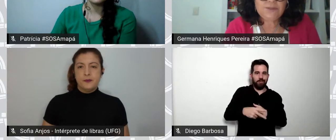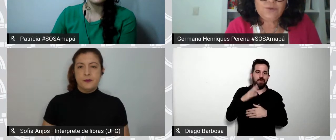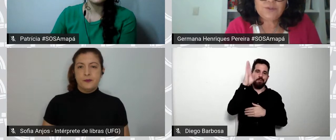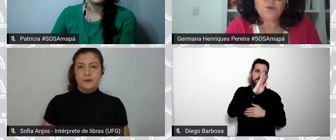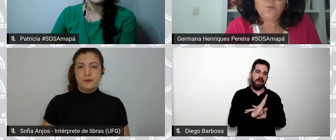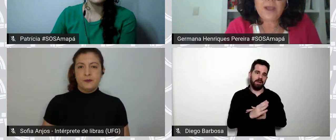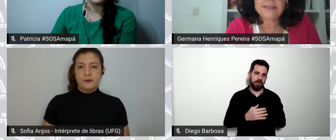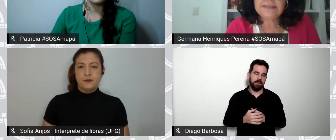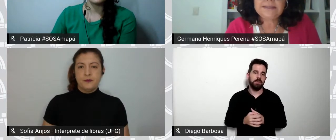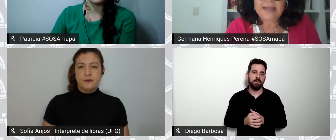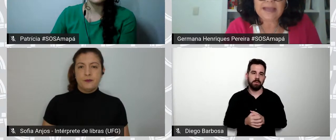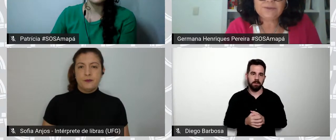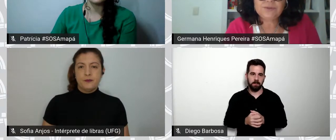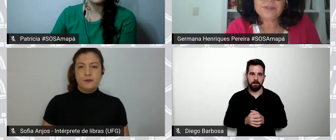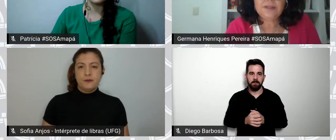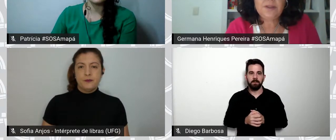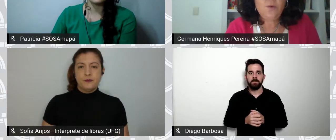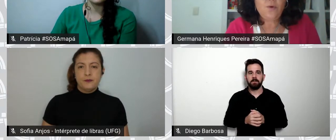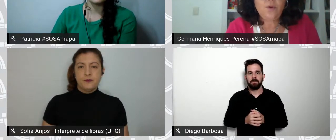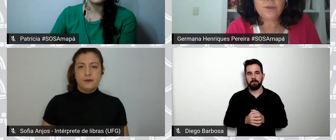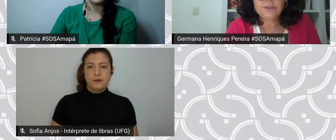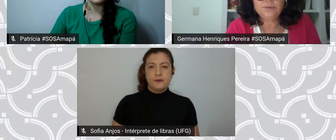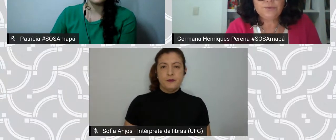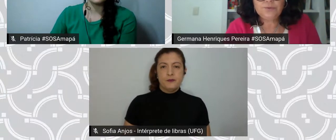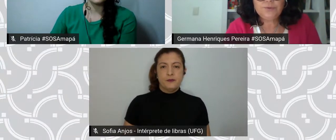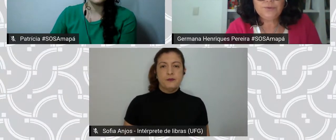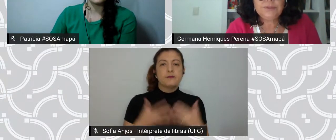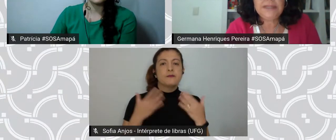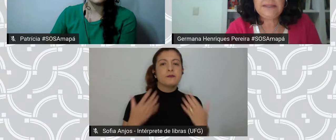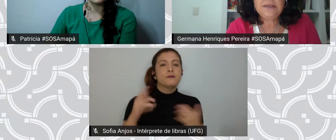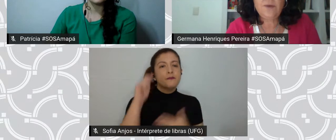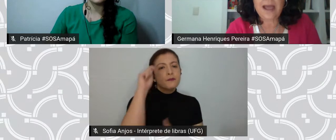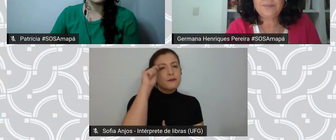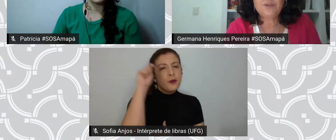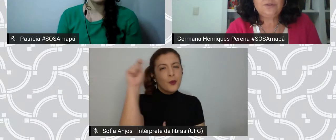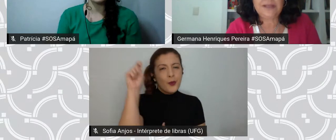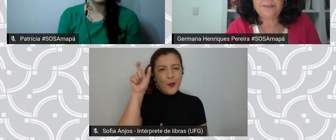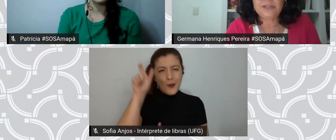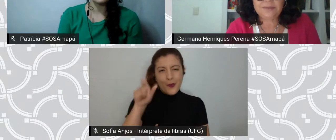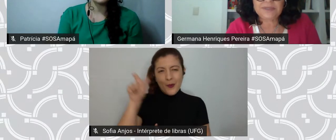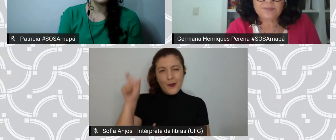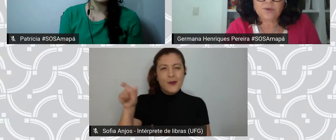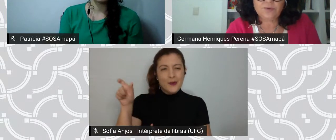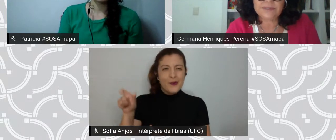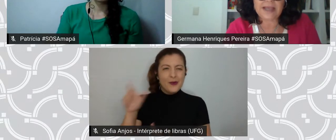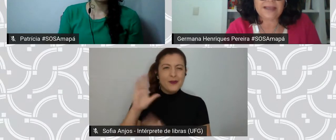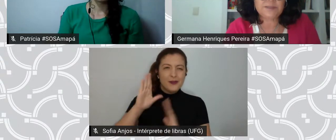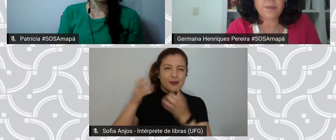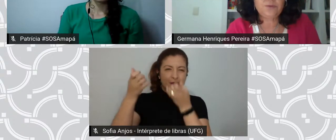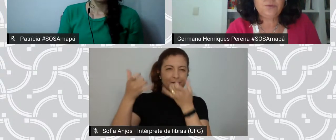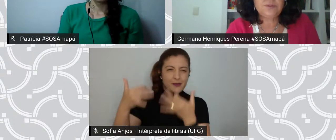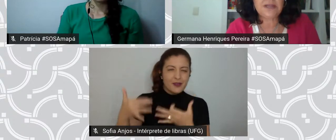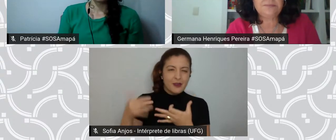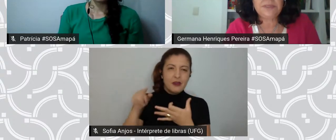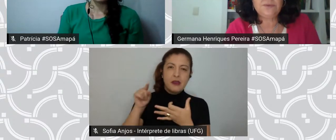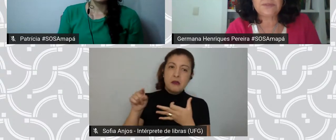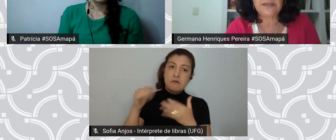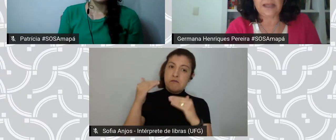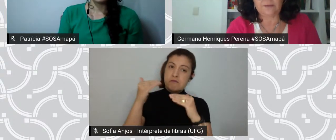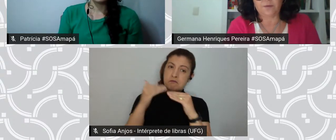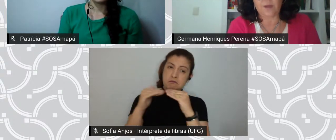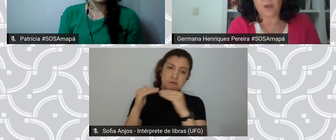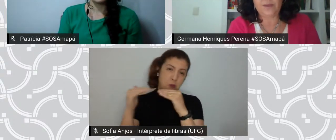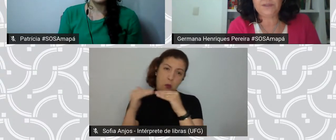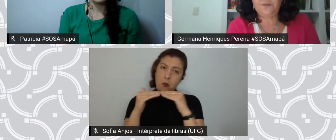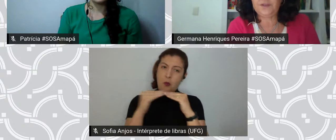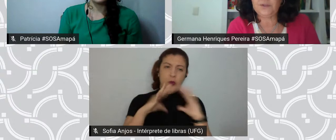Embora pensadores como aqui citados não concordem com tudo, nem digam absolutamente a mesma coisa a respeito dos caminhos